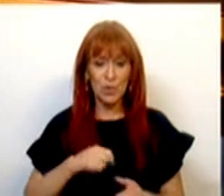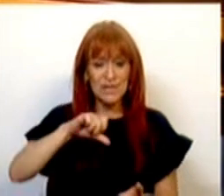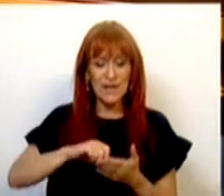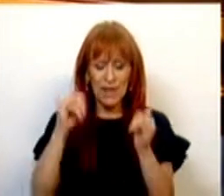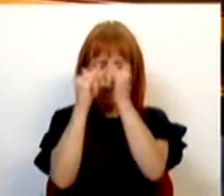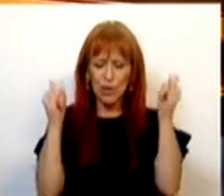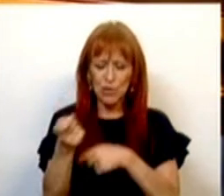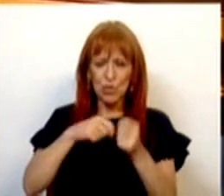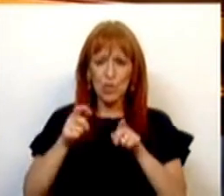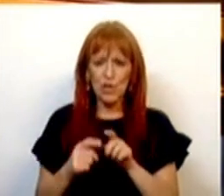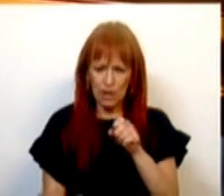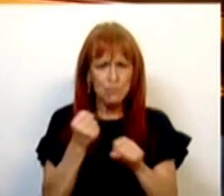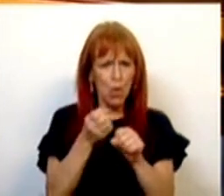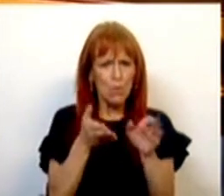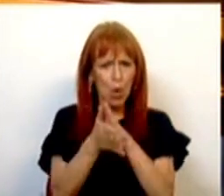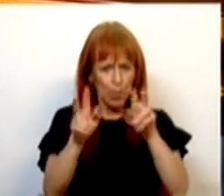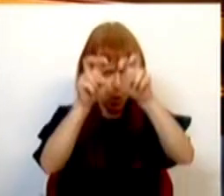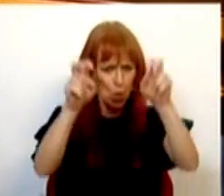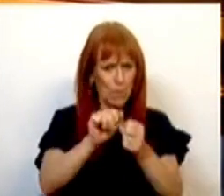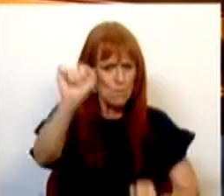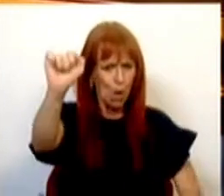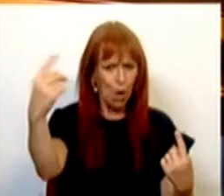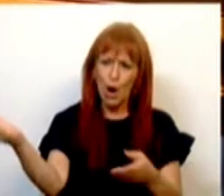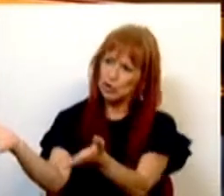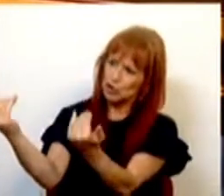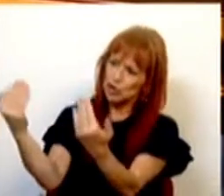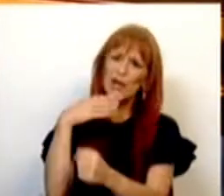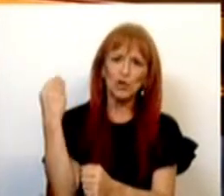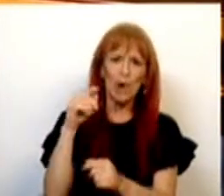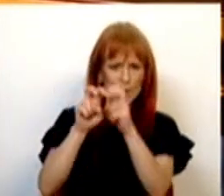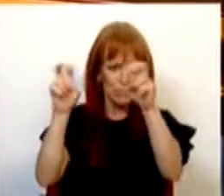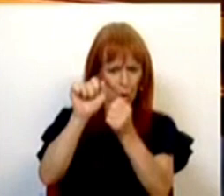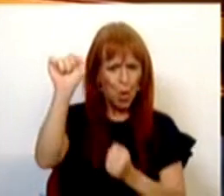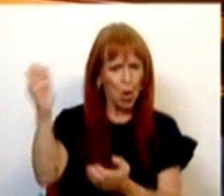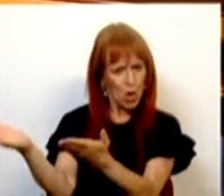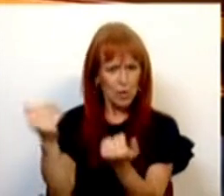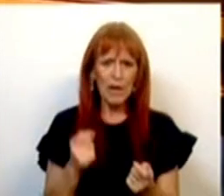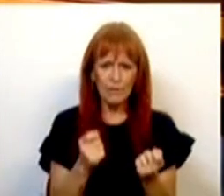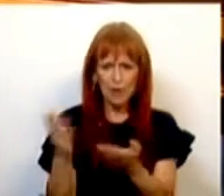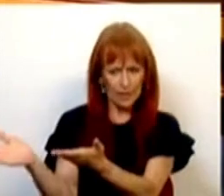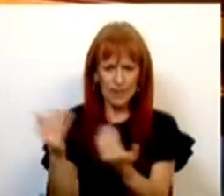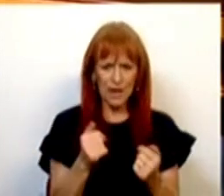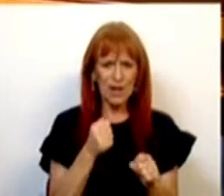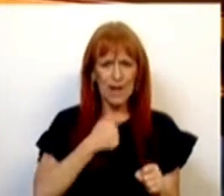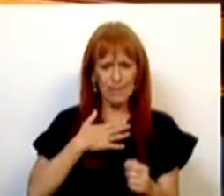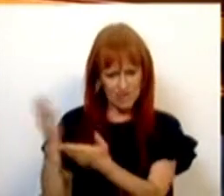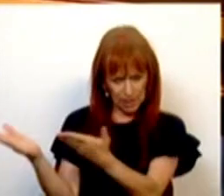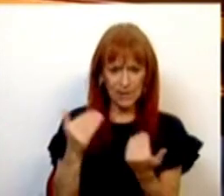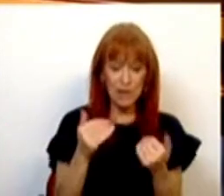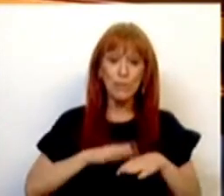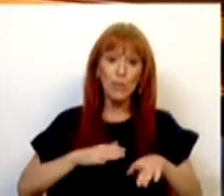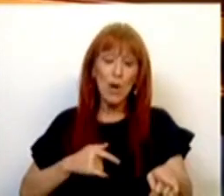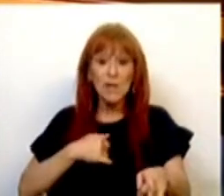de Negócios cria empregos qualificados, atrai jovens qualificados, atrai investimento e atrai empresas. E sobre